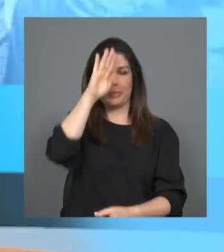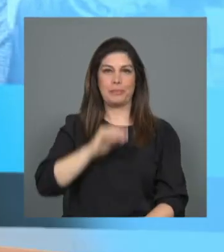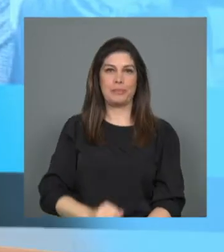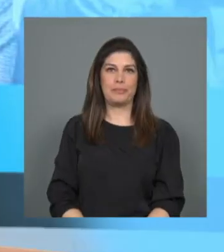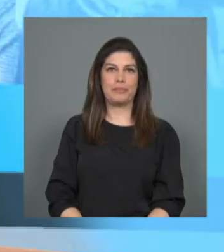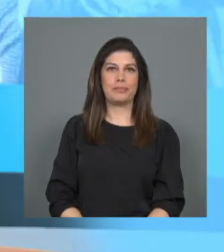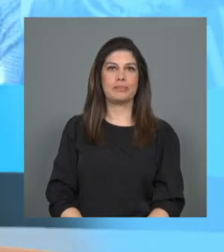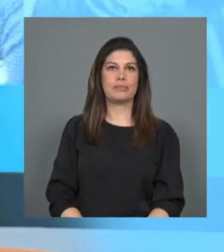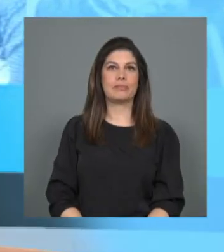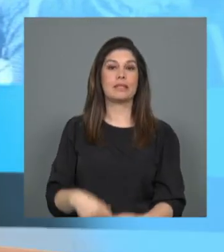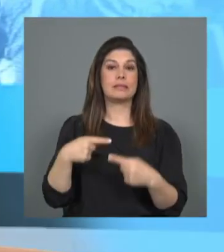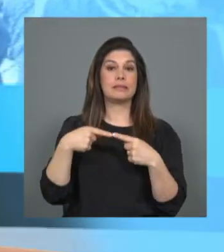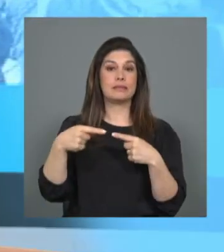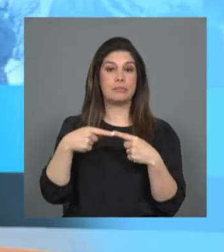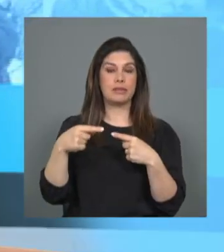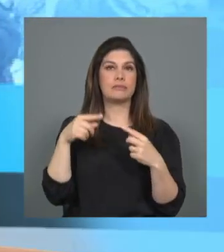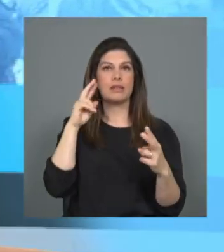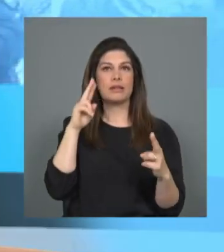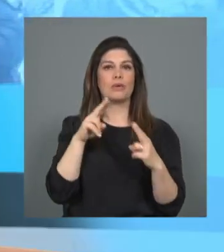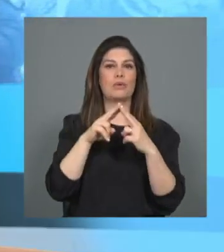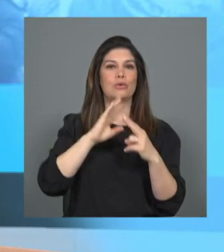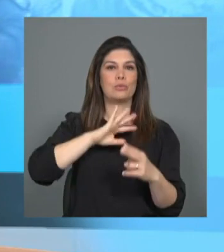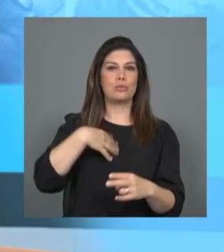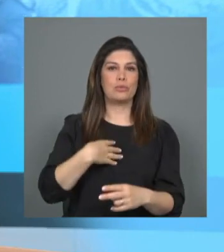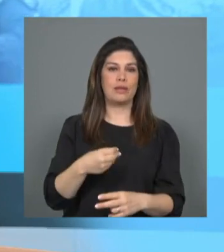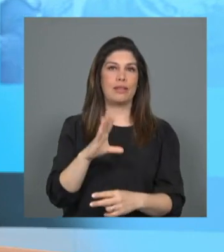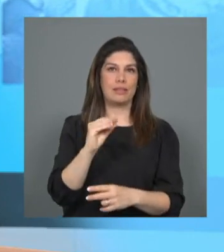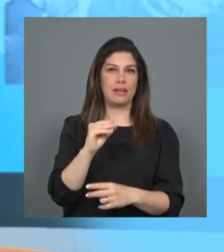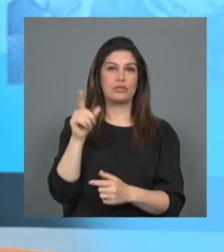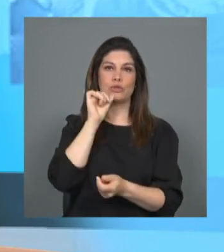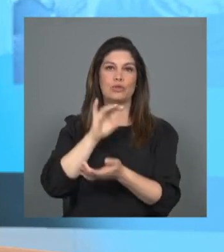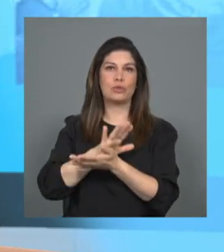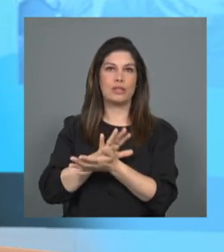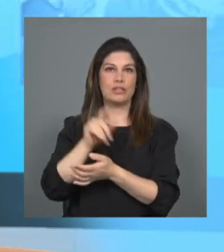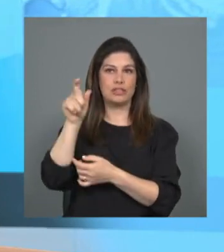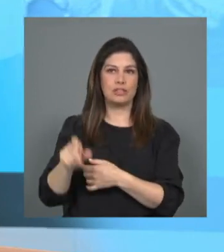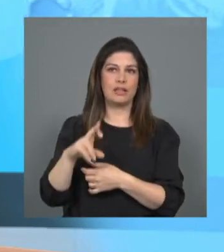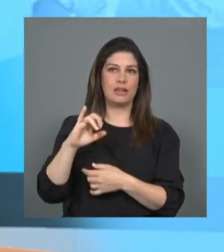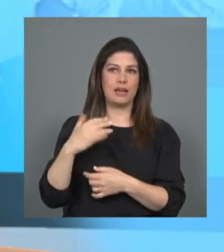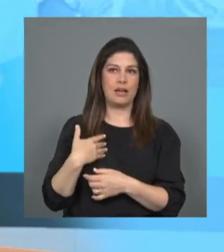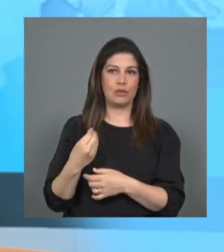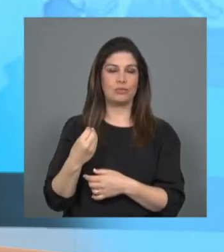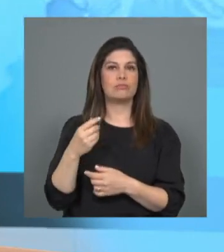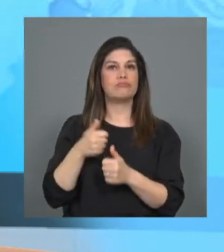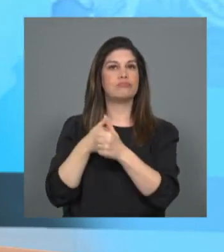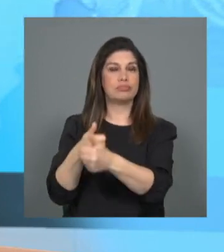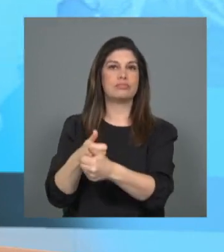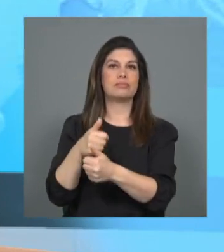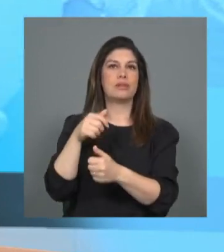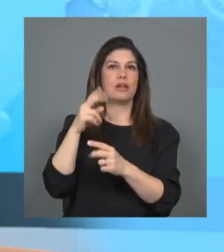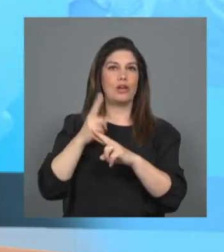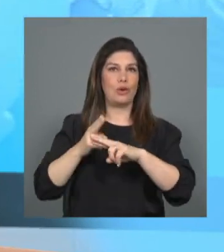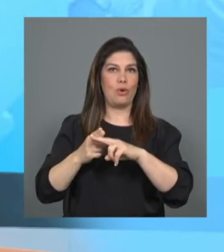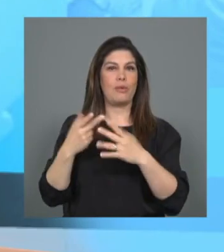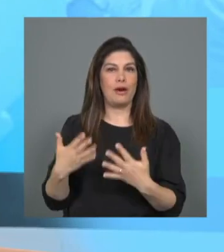Uma semana marcada pelo 10º Encontro Mundial das Famílias, que o jornalista Ricardo Perna acompanhou em Roma e que agora analisa aqui no programa